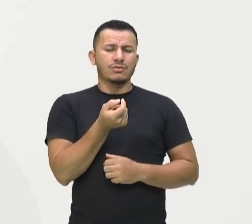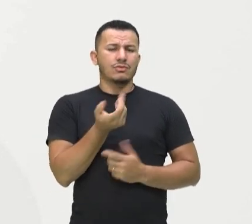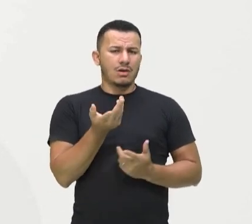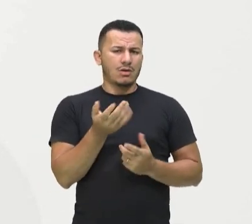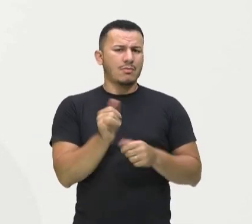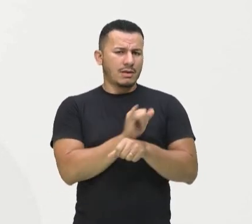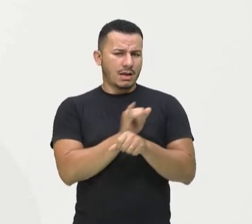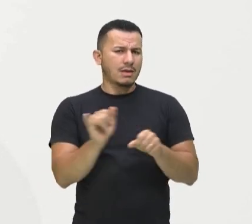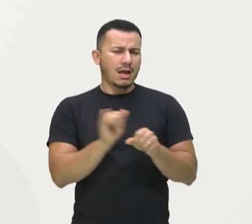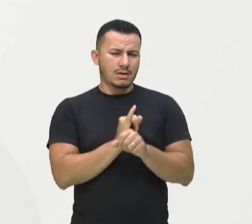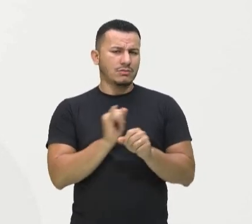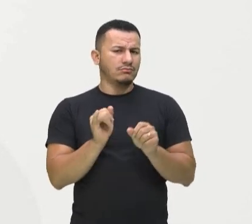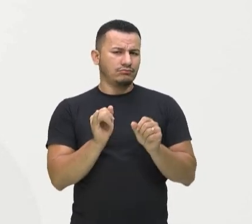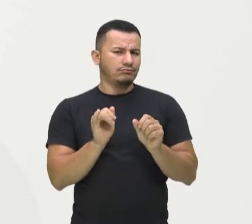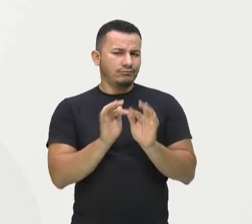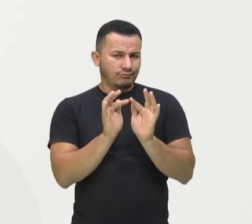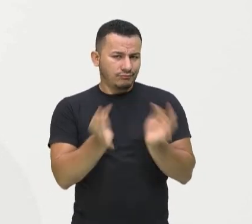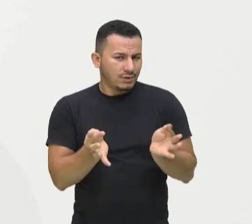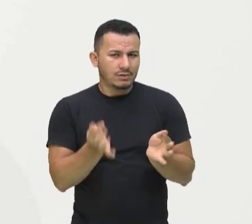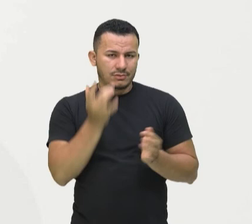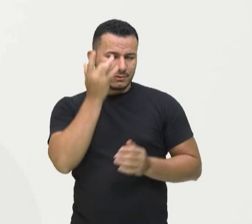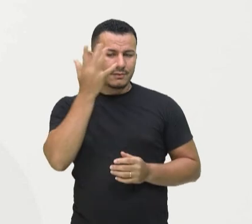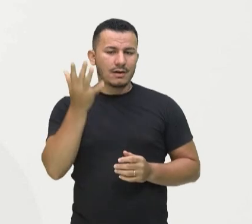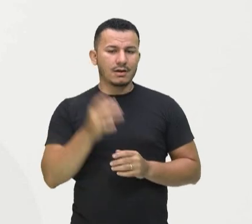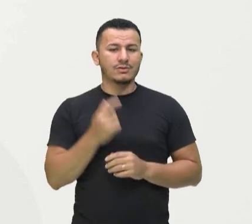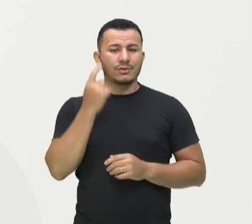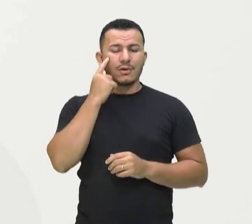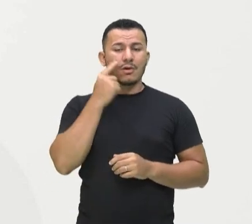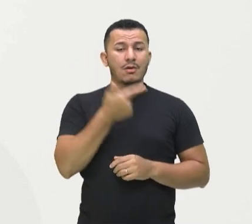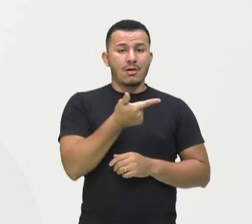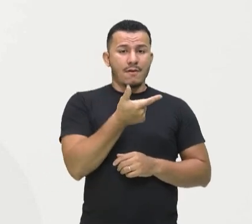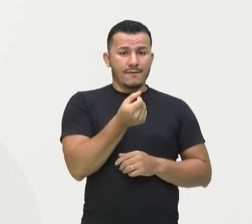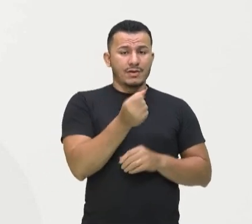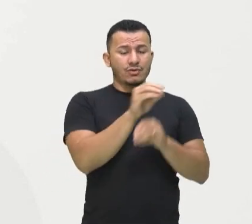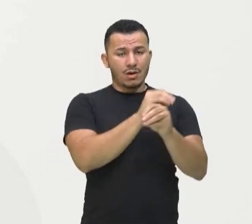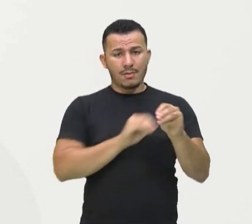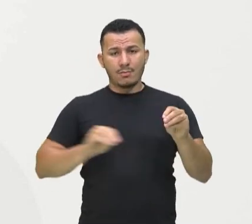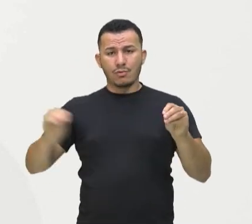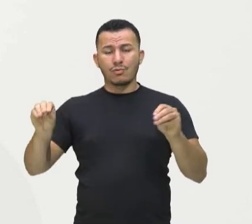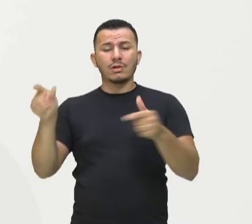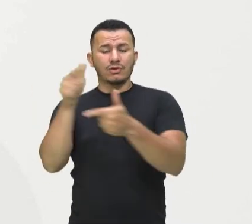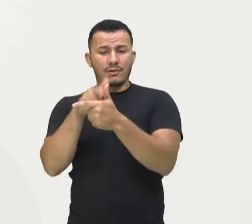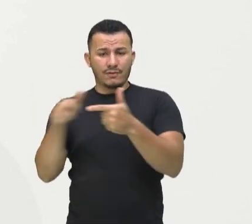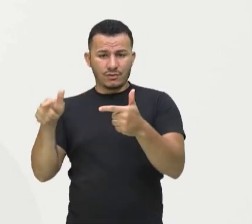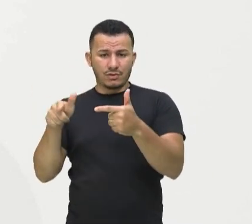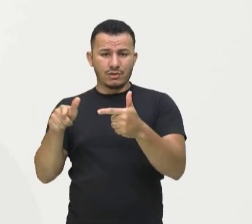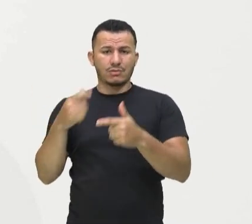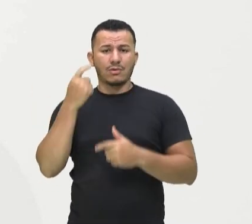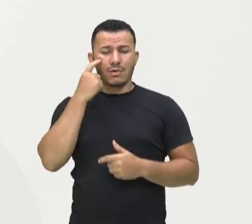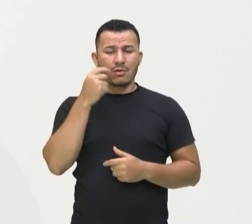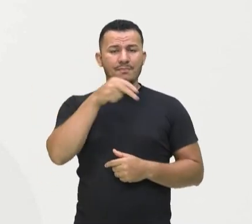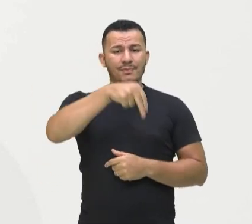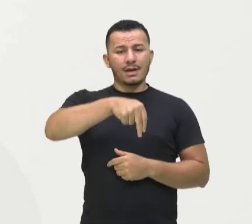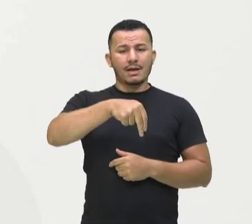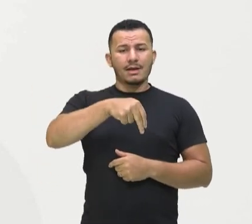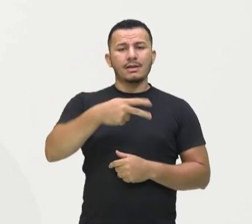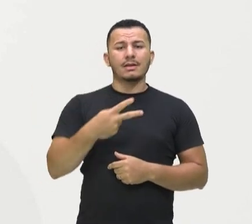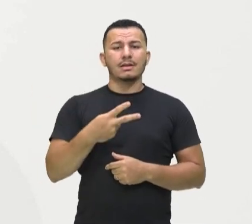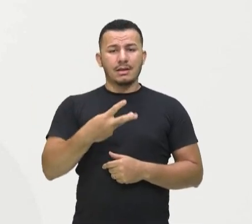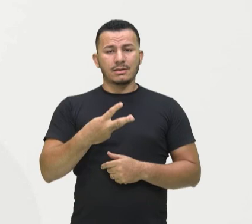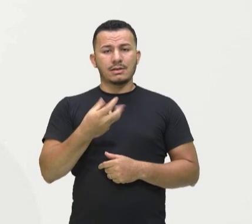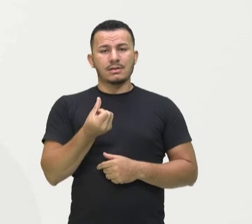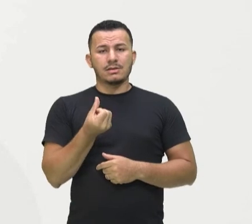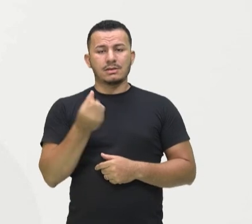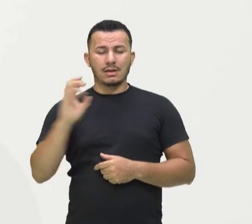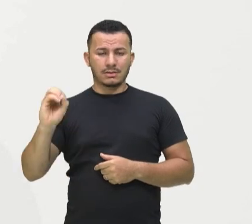de resolver, ó. Pego esse 20, passo ele para o outro lado dividindo. Você vai ficar, então, com N igual a